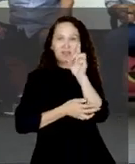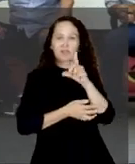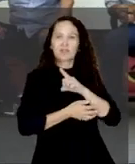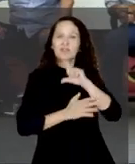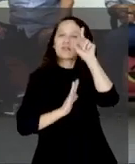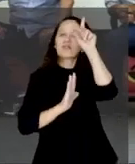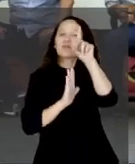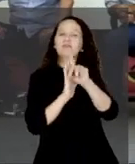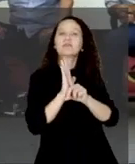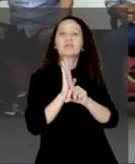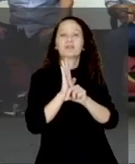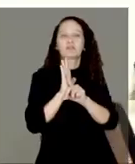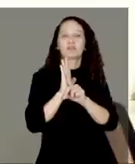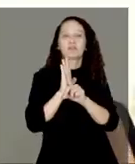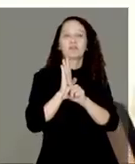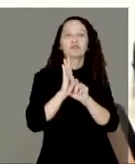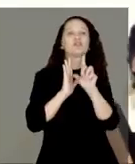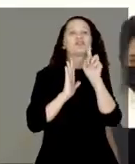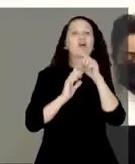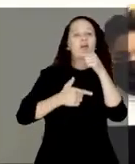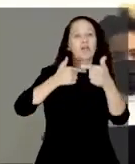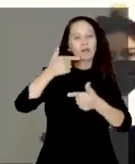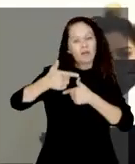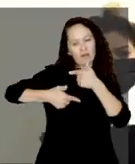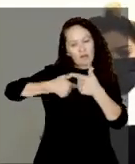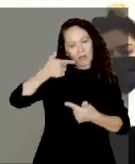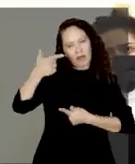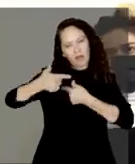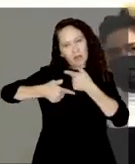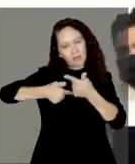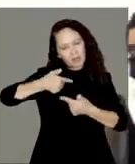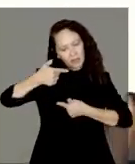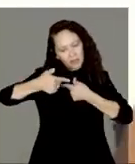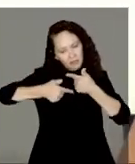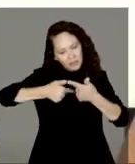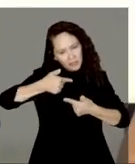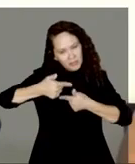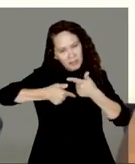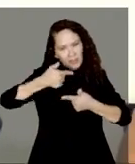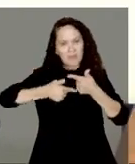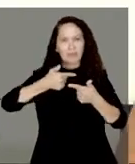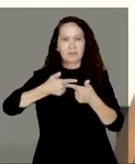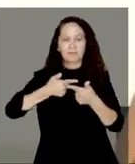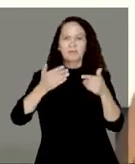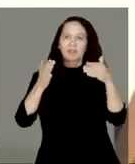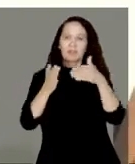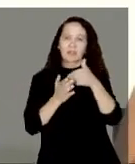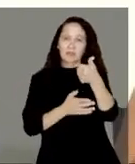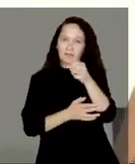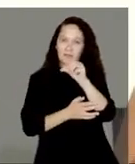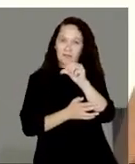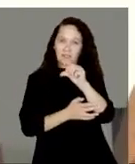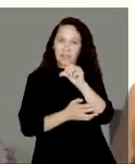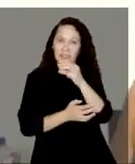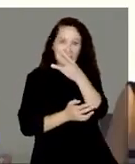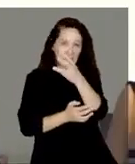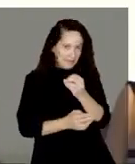muito pouco democrático. Muitas vezes o que nós conquistamos foram